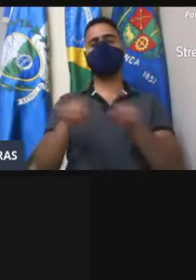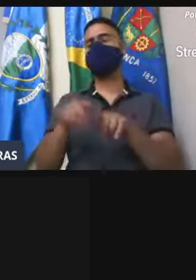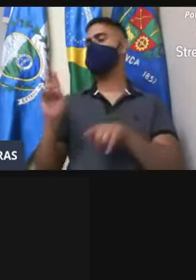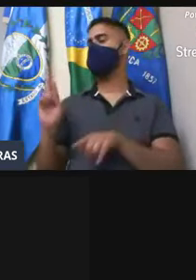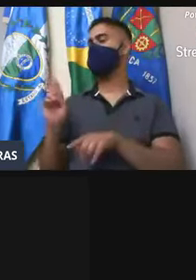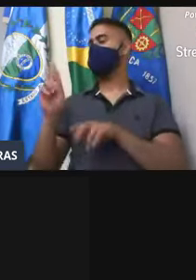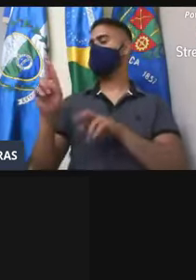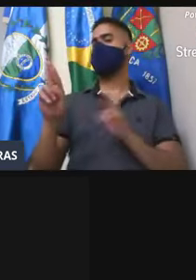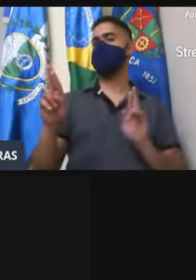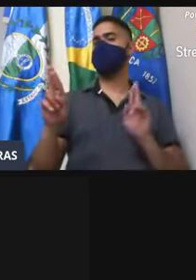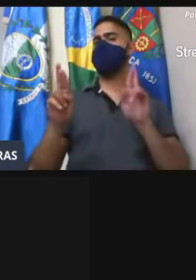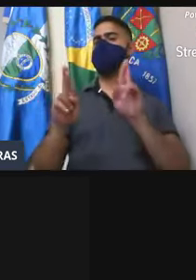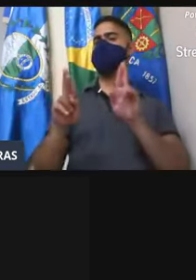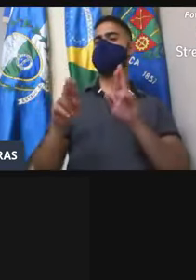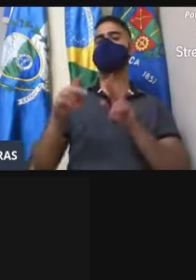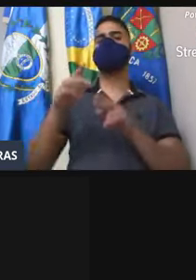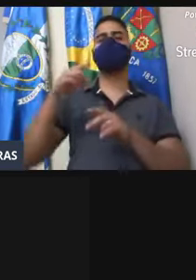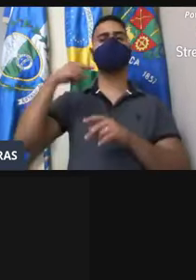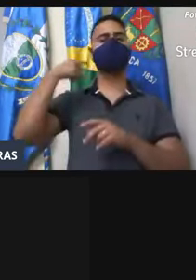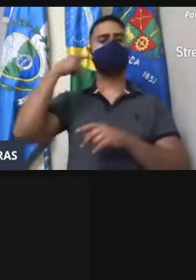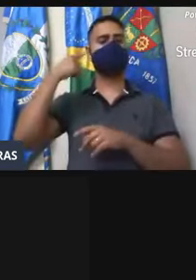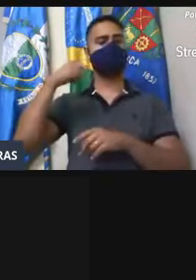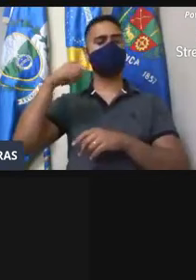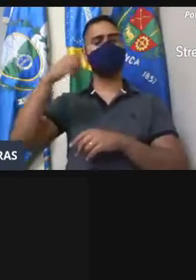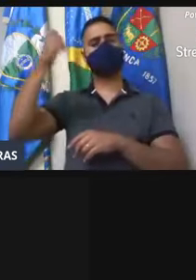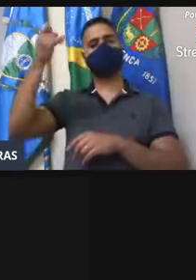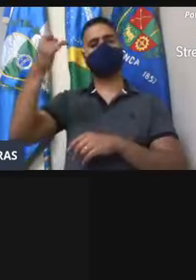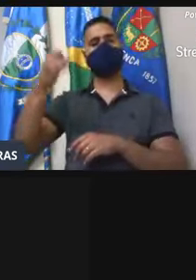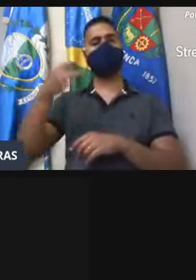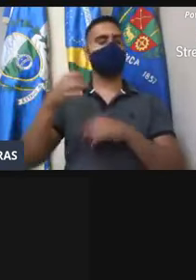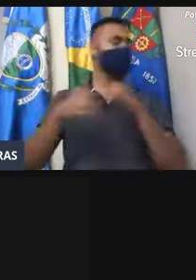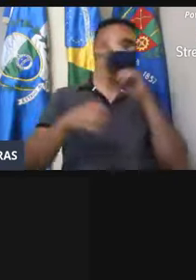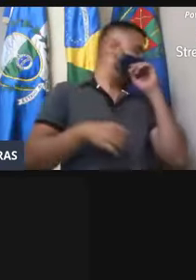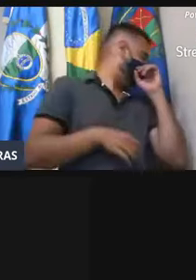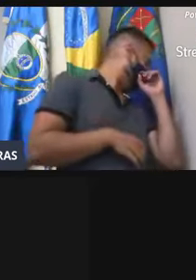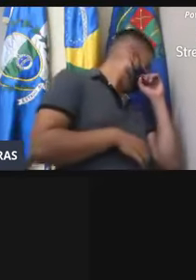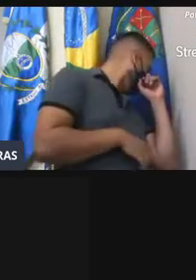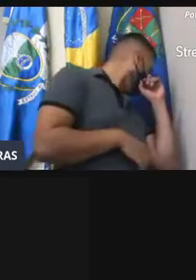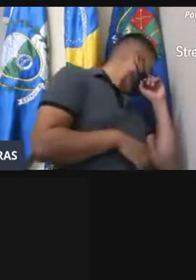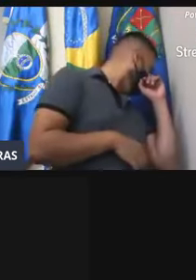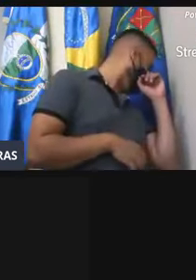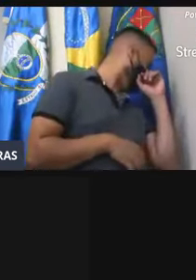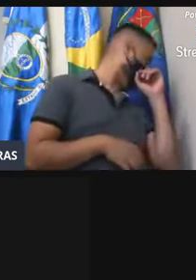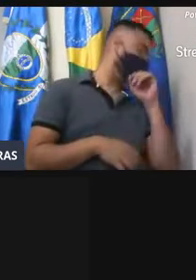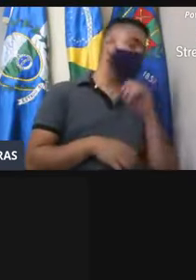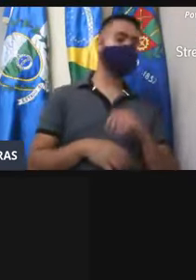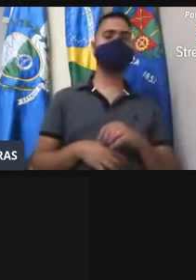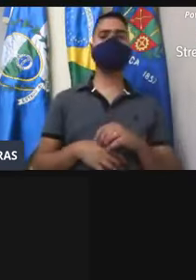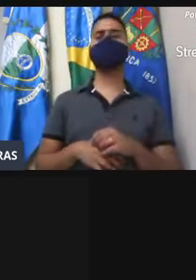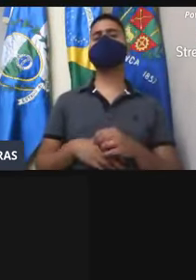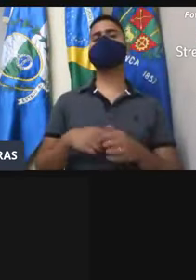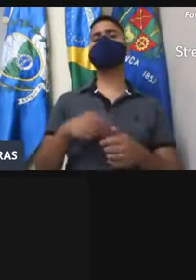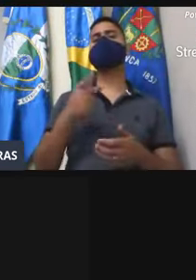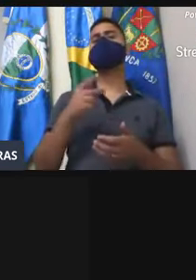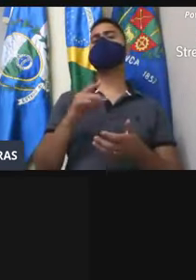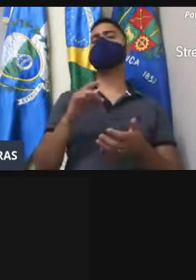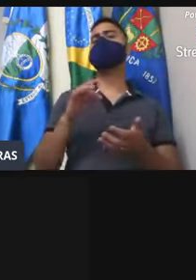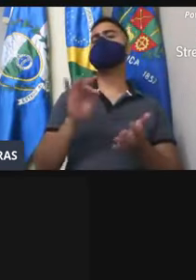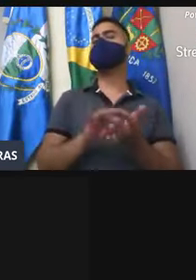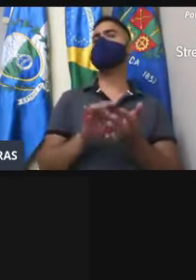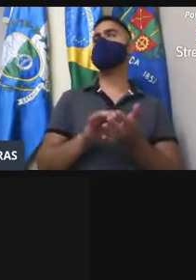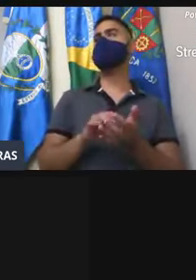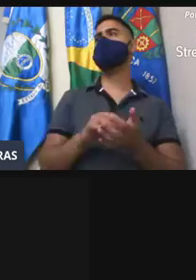o doutor, o advogado que veio, deu a explanação, mas realmente eu falo pelo distrito de Santa